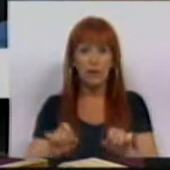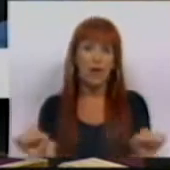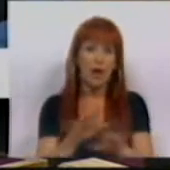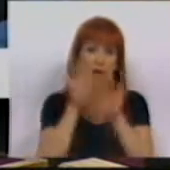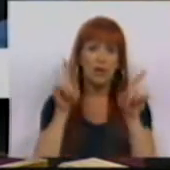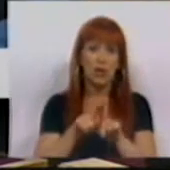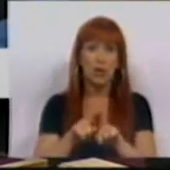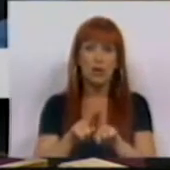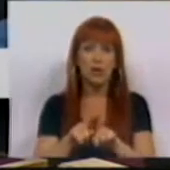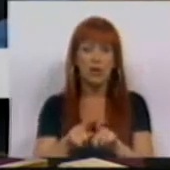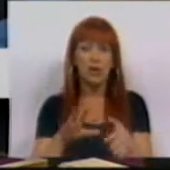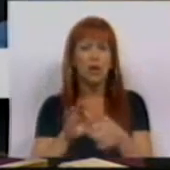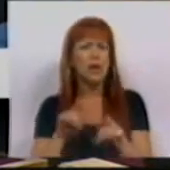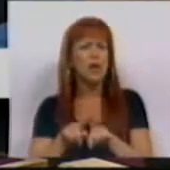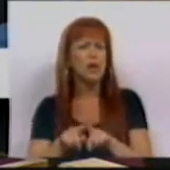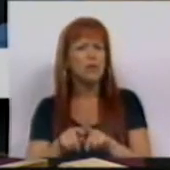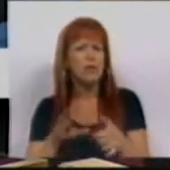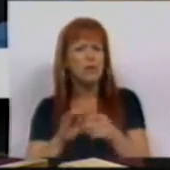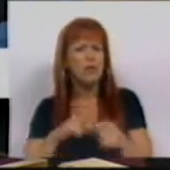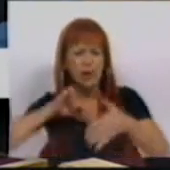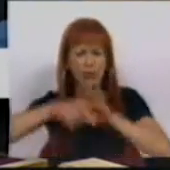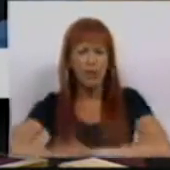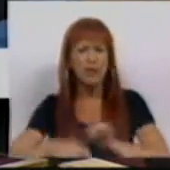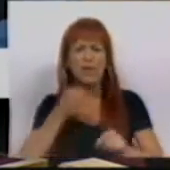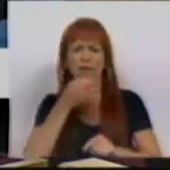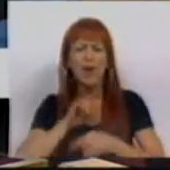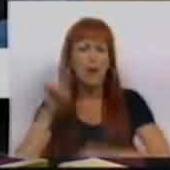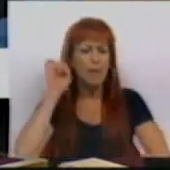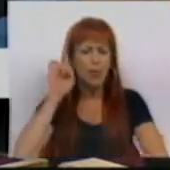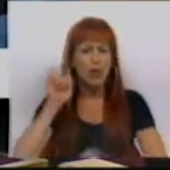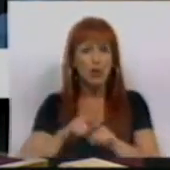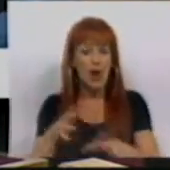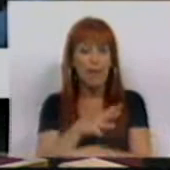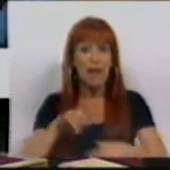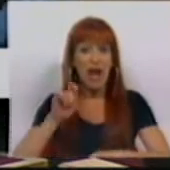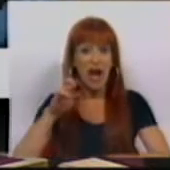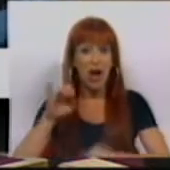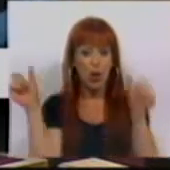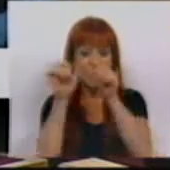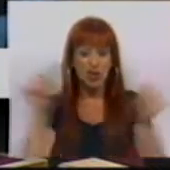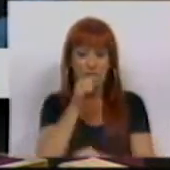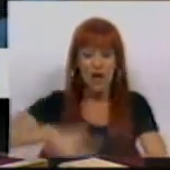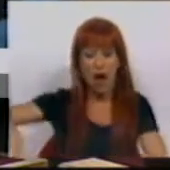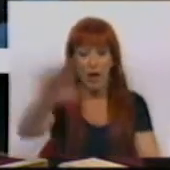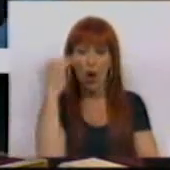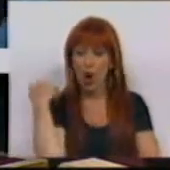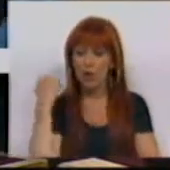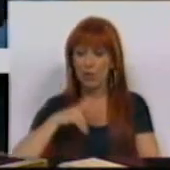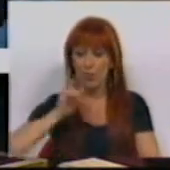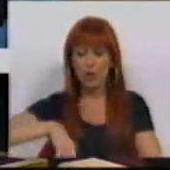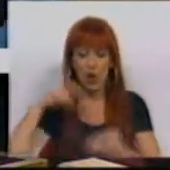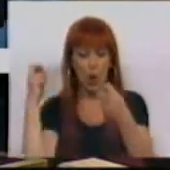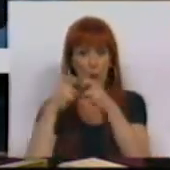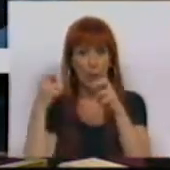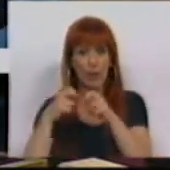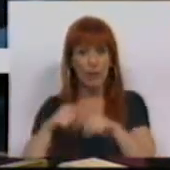está, assaz limitados para me referir com profundidade à importância do maior ecossistema lagunar costeiro português e aos